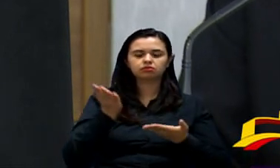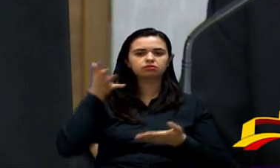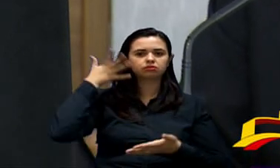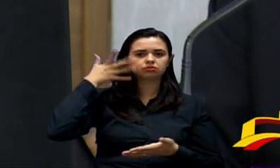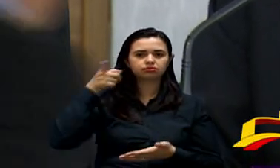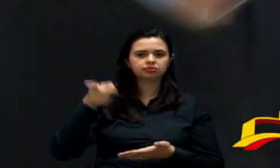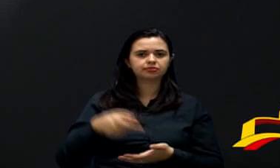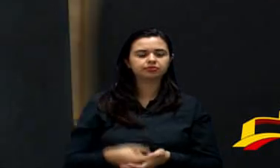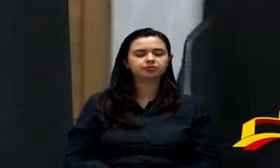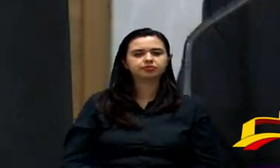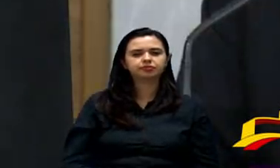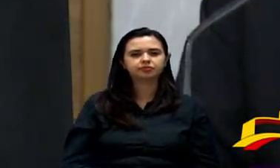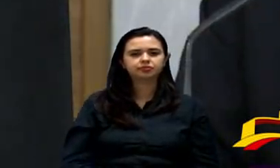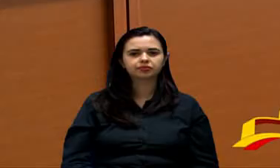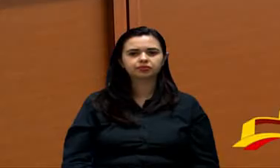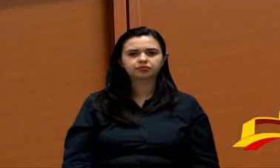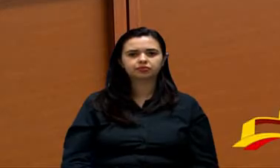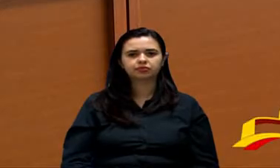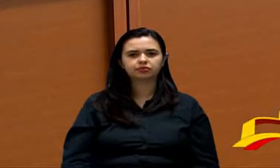autor.